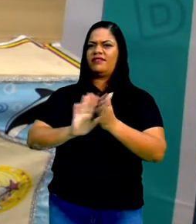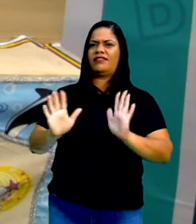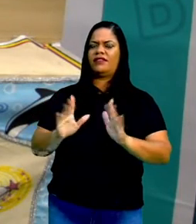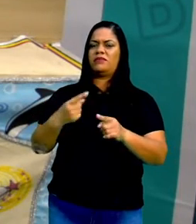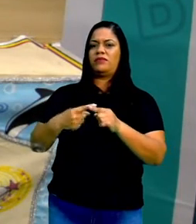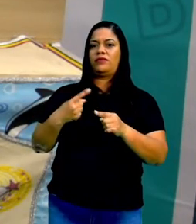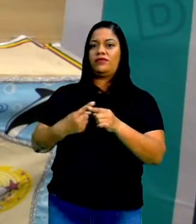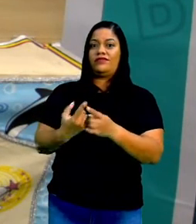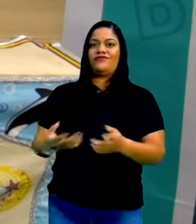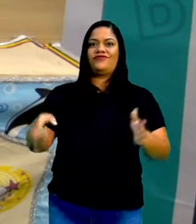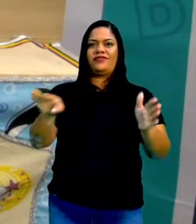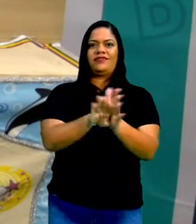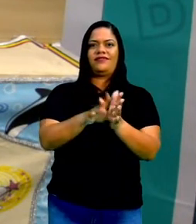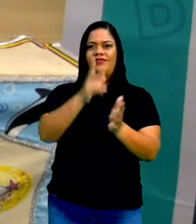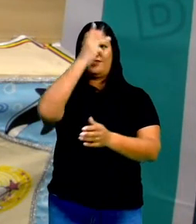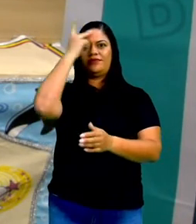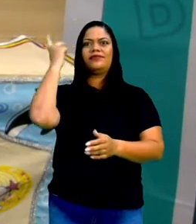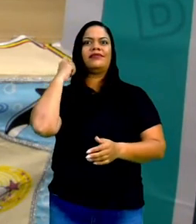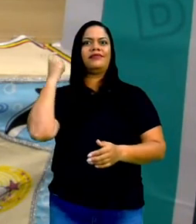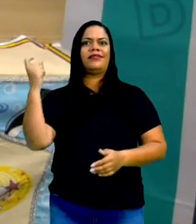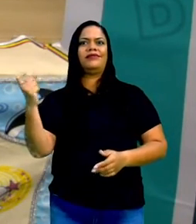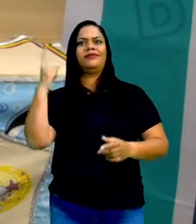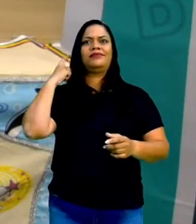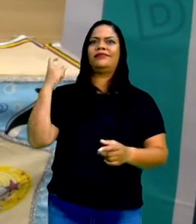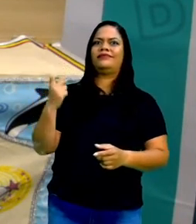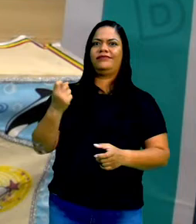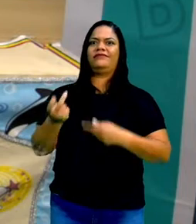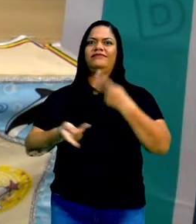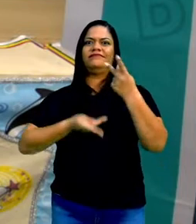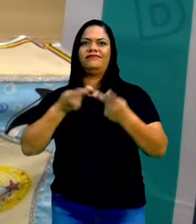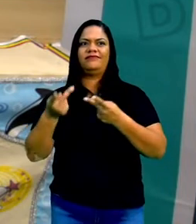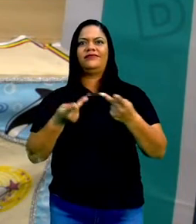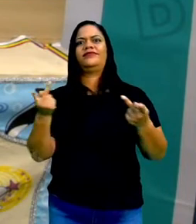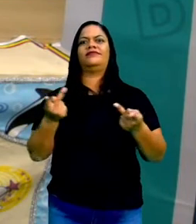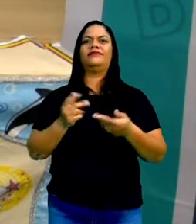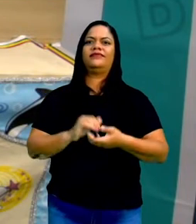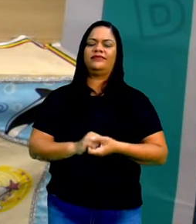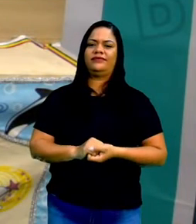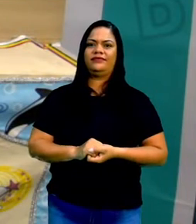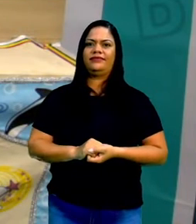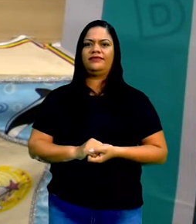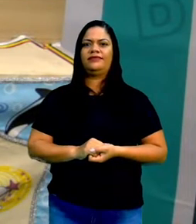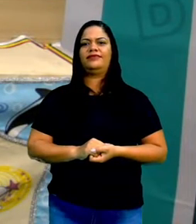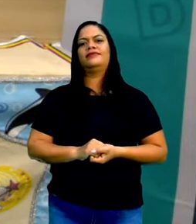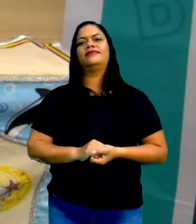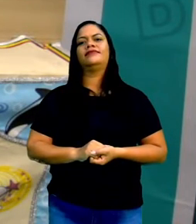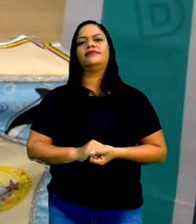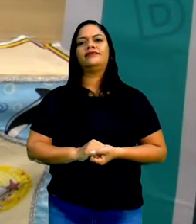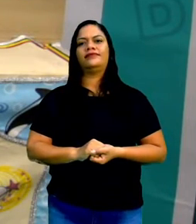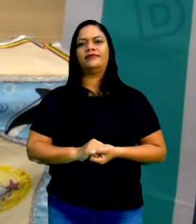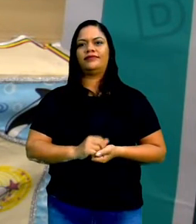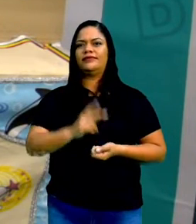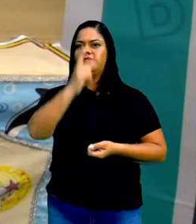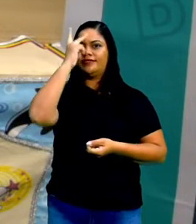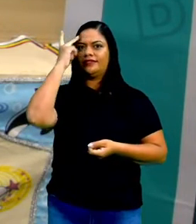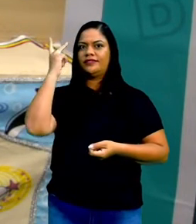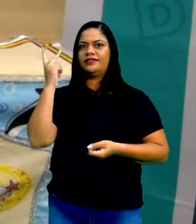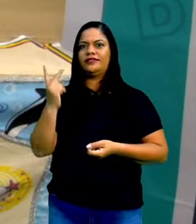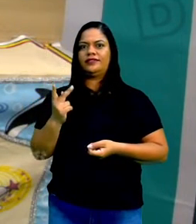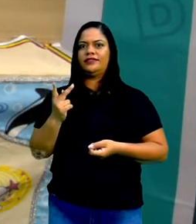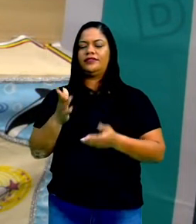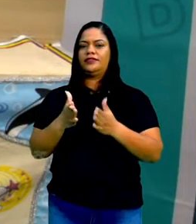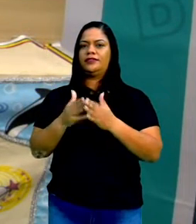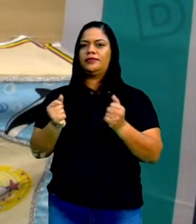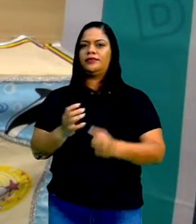Porque aonde ele chegava, o povo se incomodava. O povo reclamava o tempo todo. Então, as pessoas que